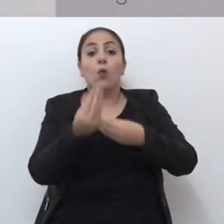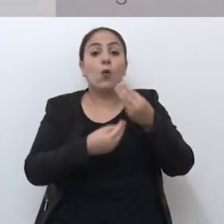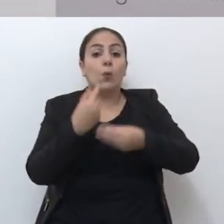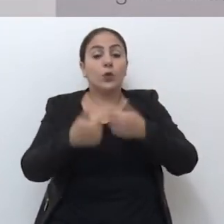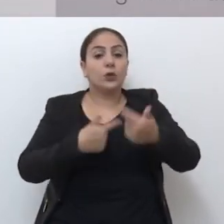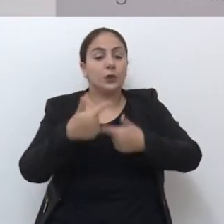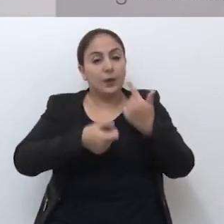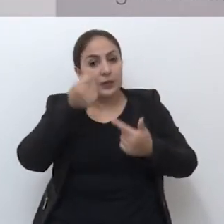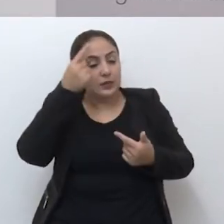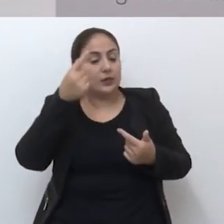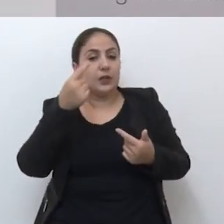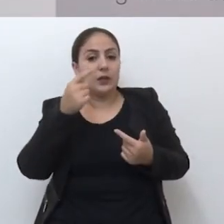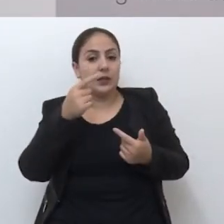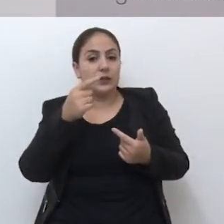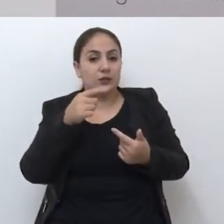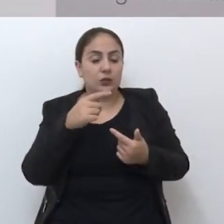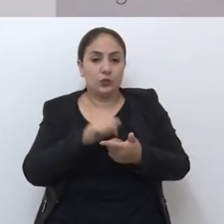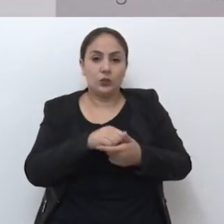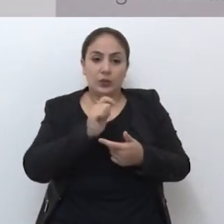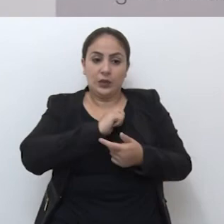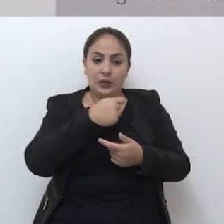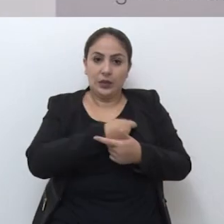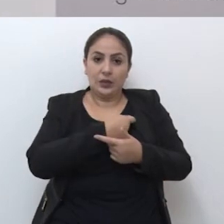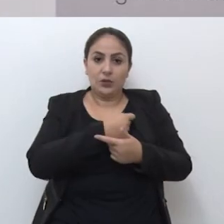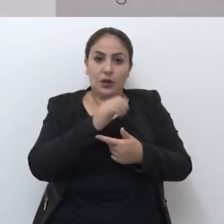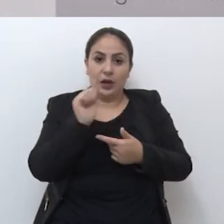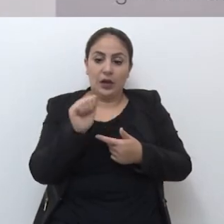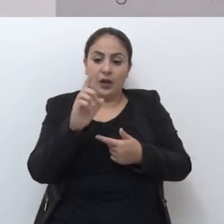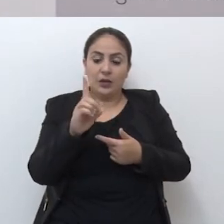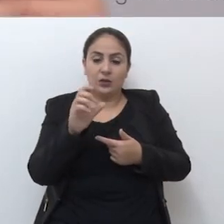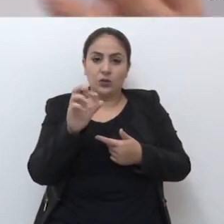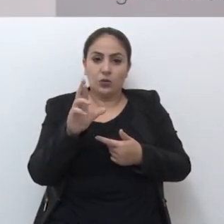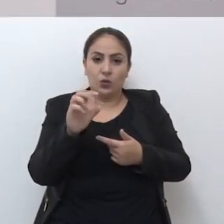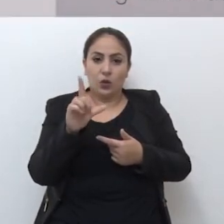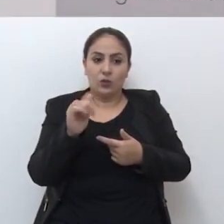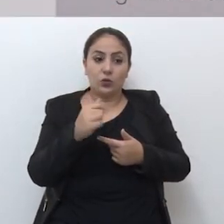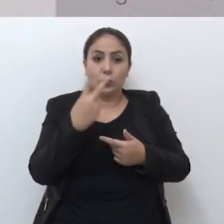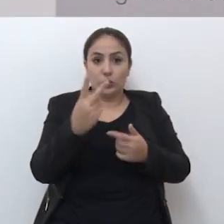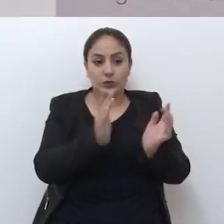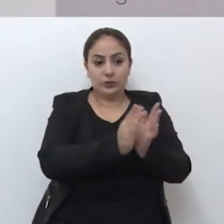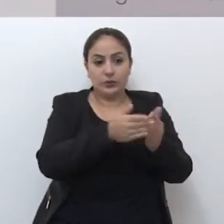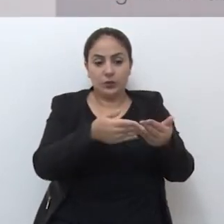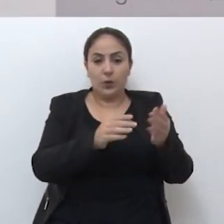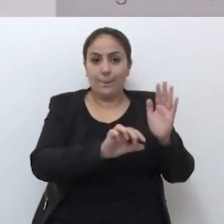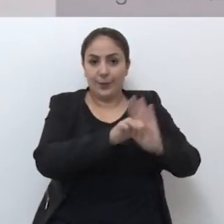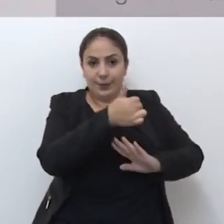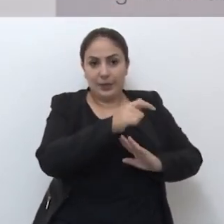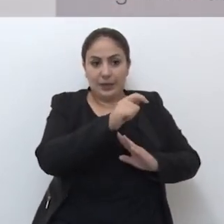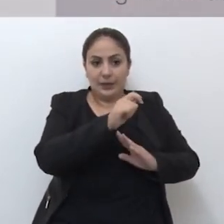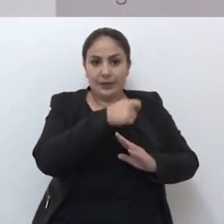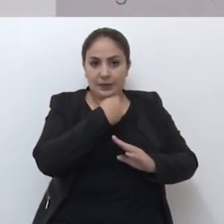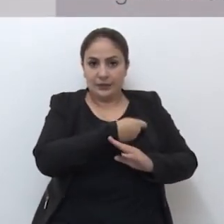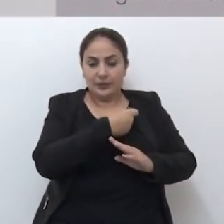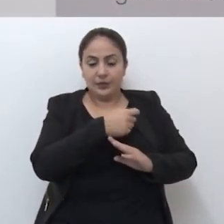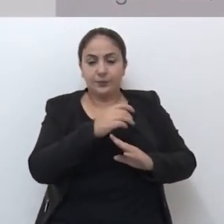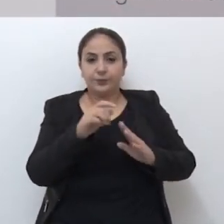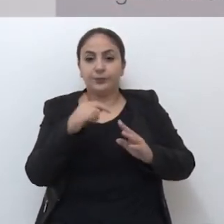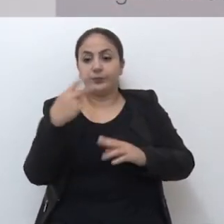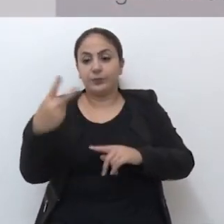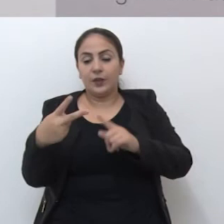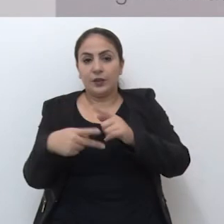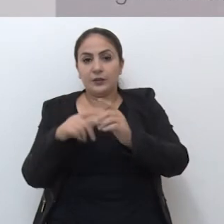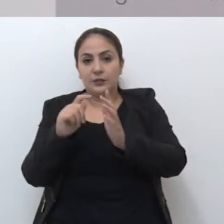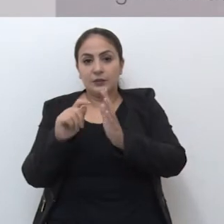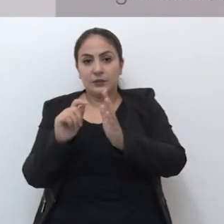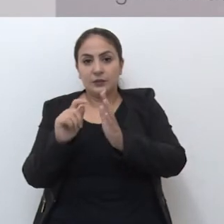ser o trabalho. A ideia do delegado Adroaldo Schenkel é a criação de dois cartórios, um na primeira delegacia, outro na segunda, cartórios especializados